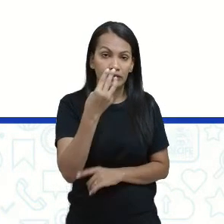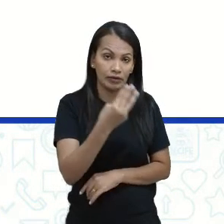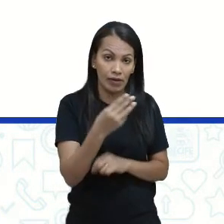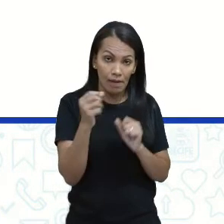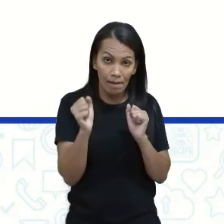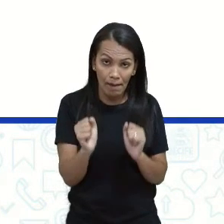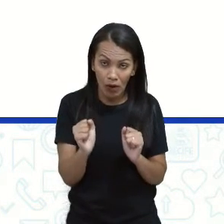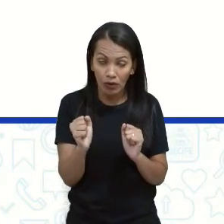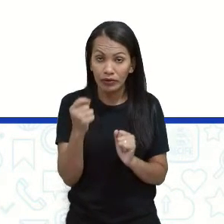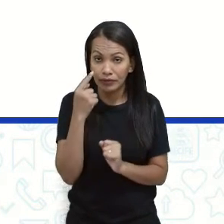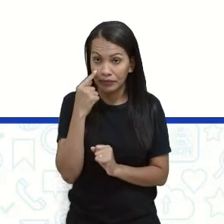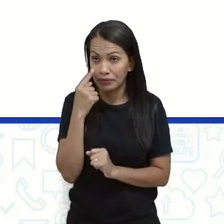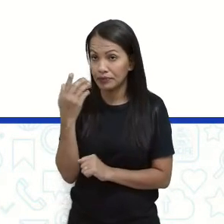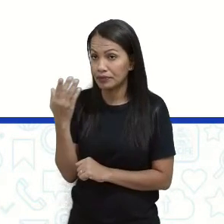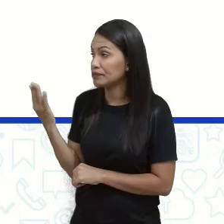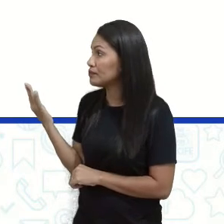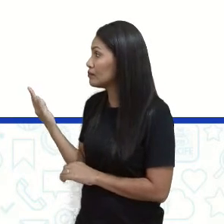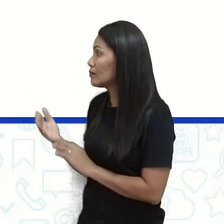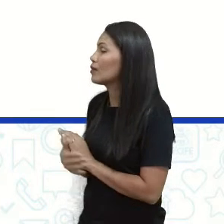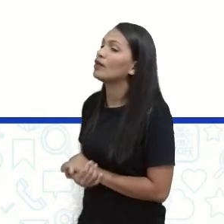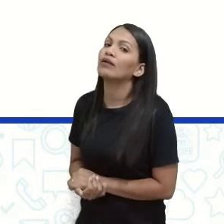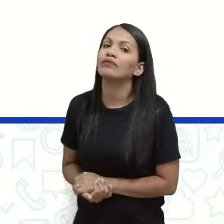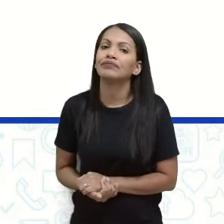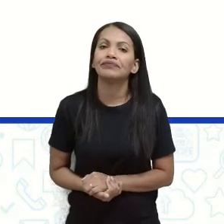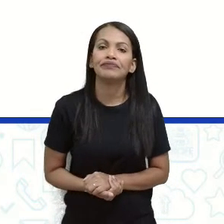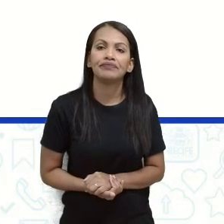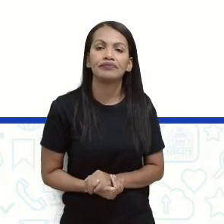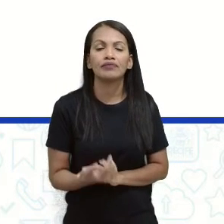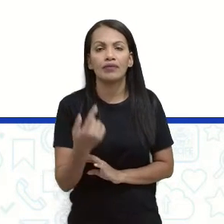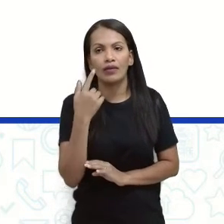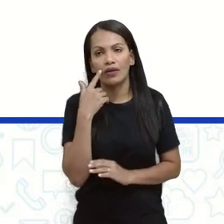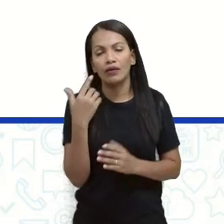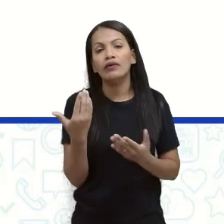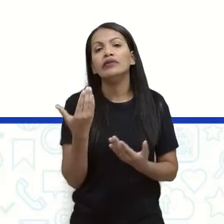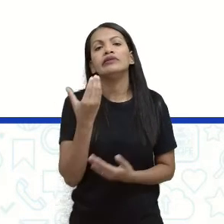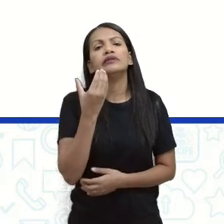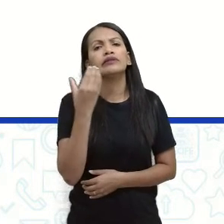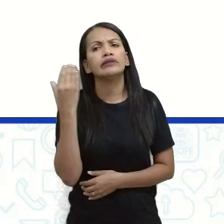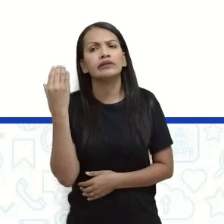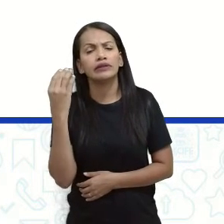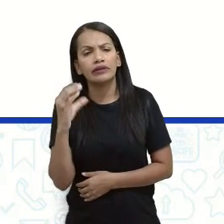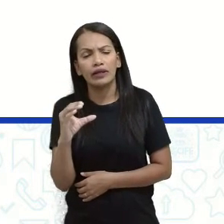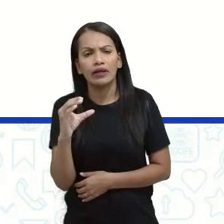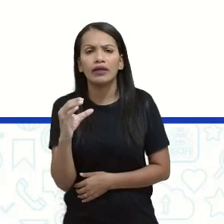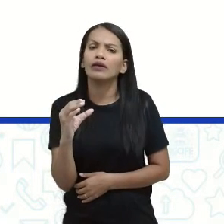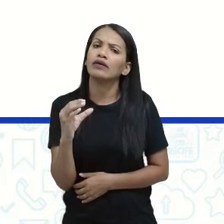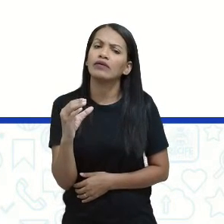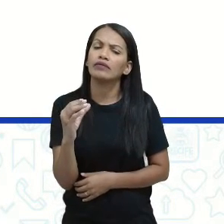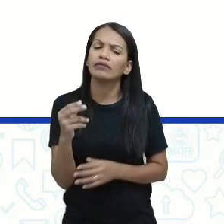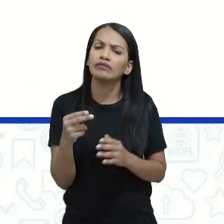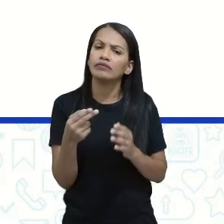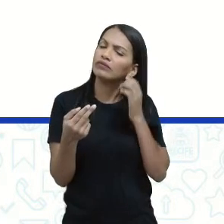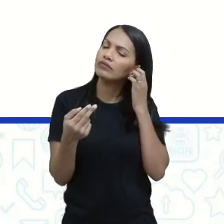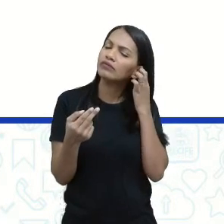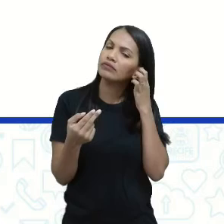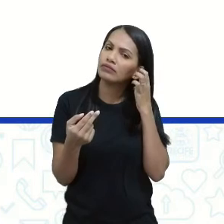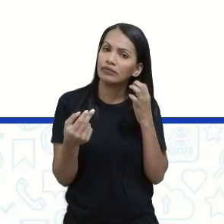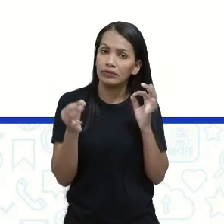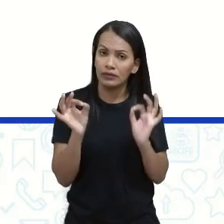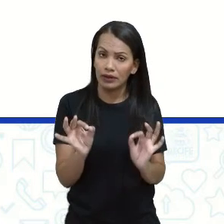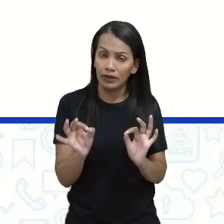quadrado igual a N vezes A, ou A vezes N, e do outro lado, C ao quadrado igual a vezes M, ou M vezes A, tanto